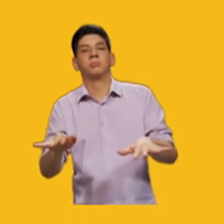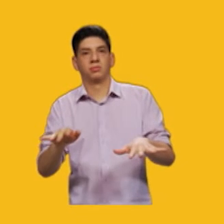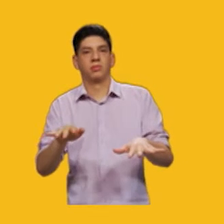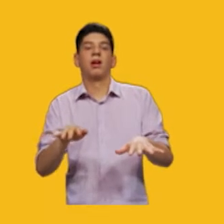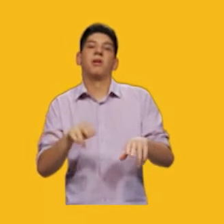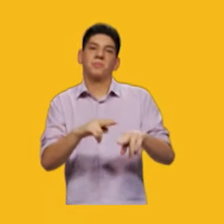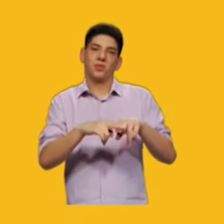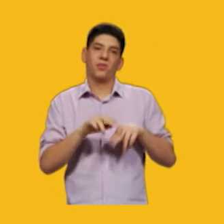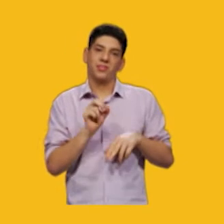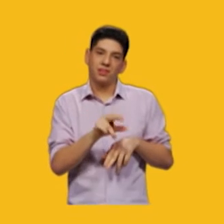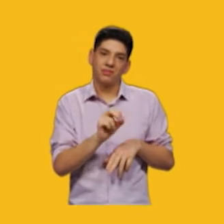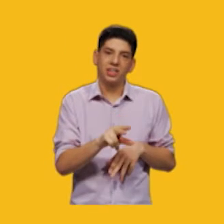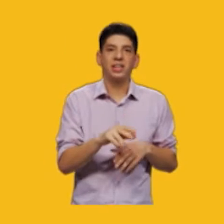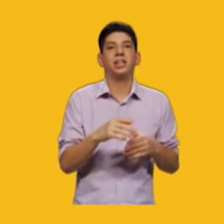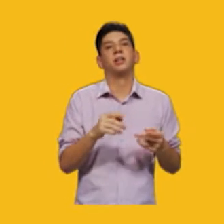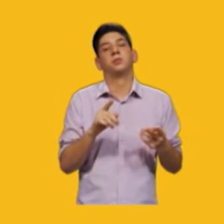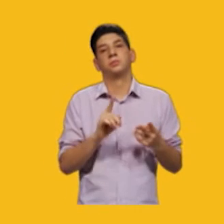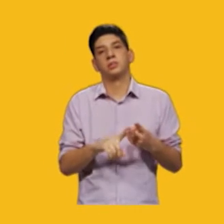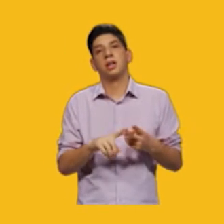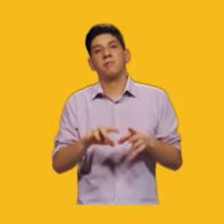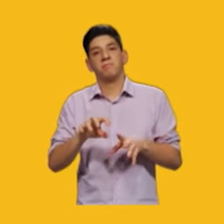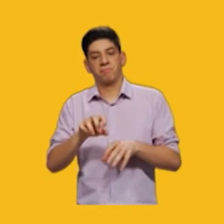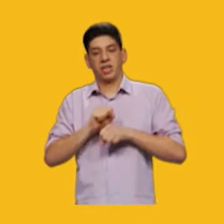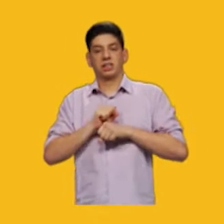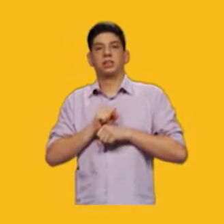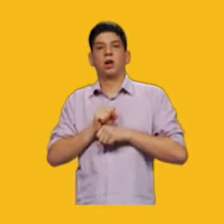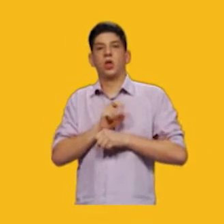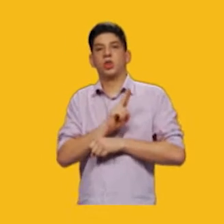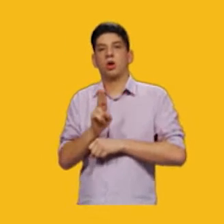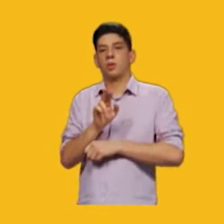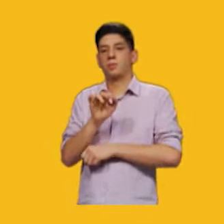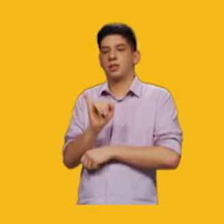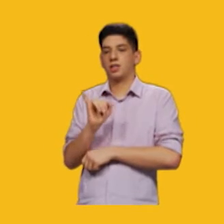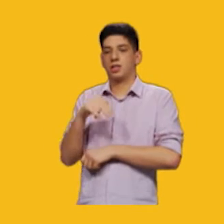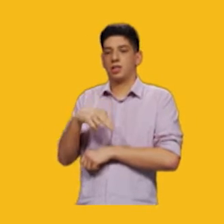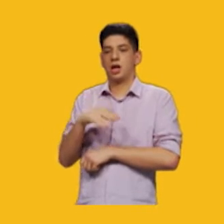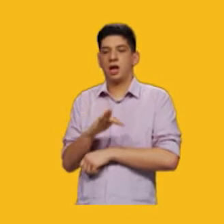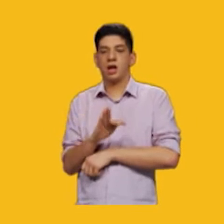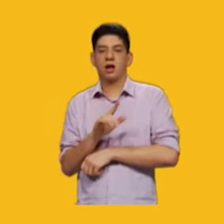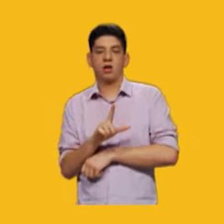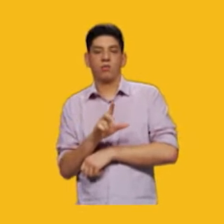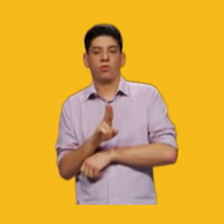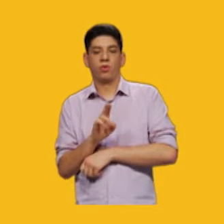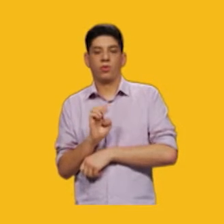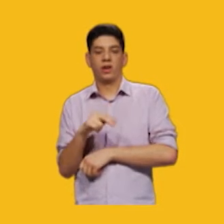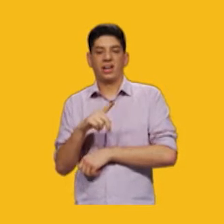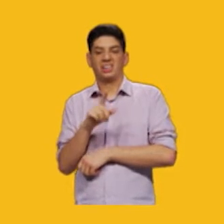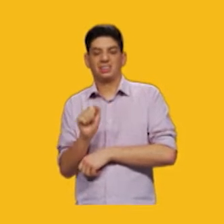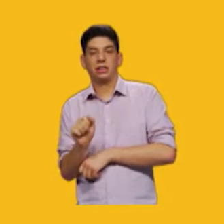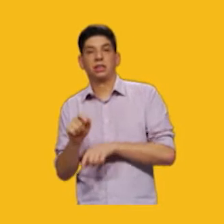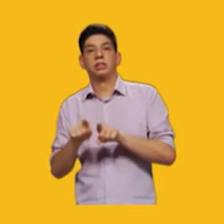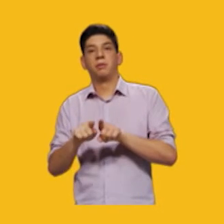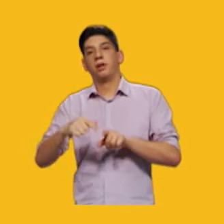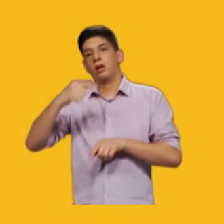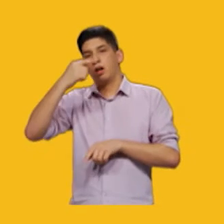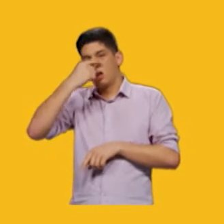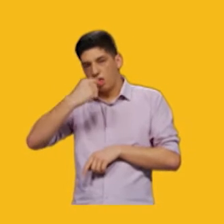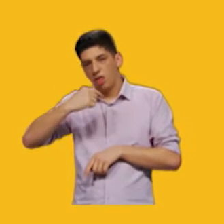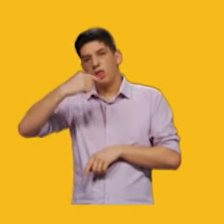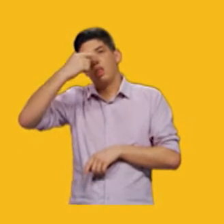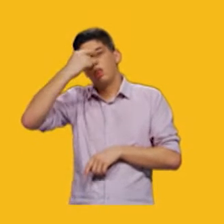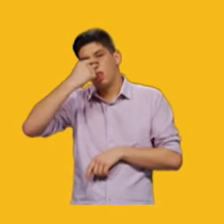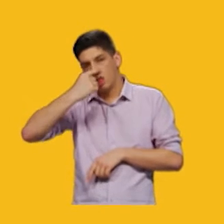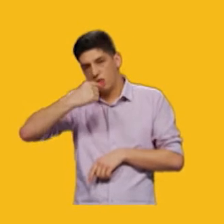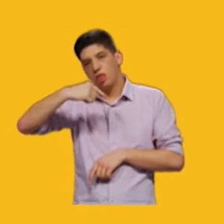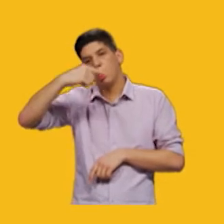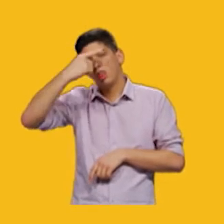uma infecção, né, que vai ser a influenza, que vai ter muita coriza, que é o nariz, né,